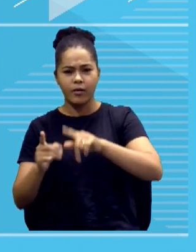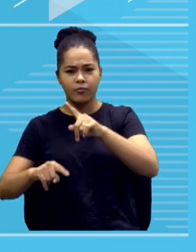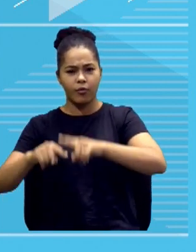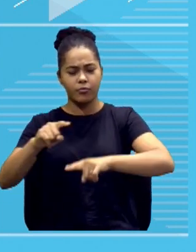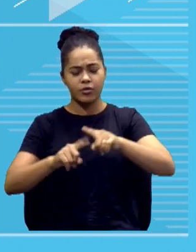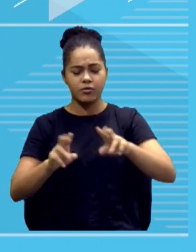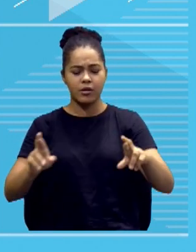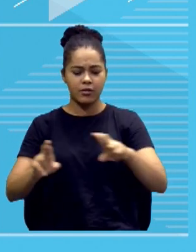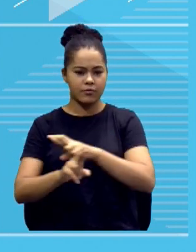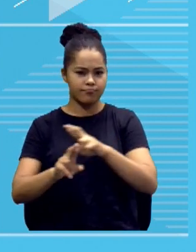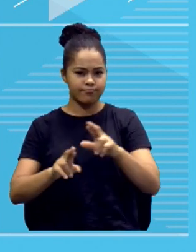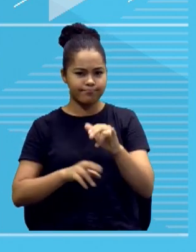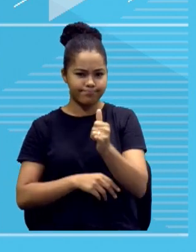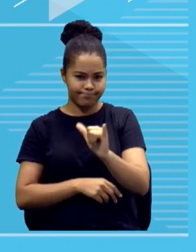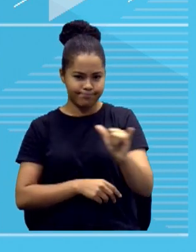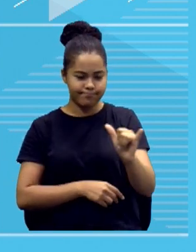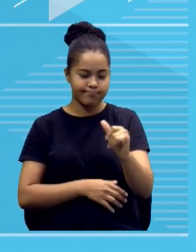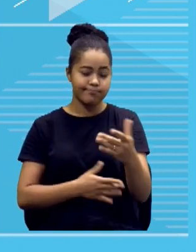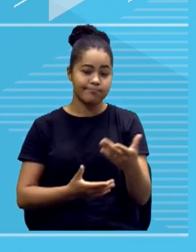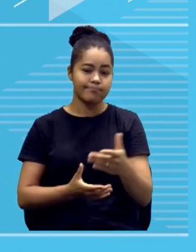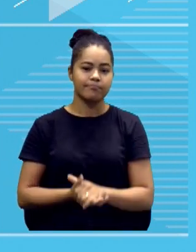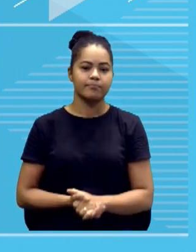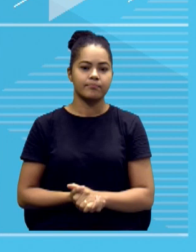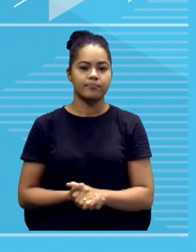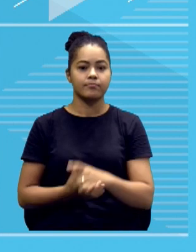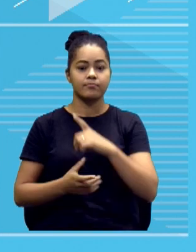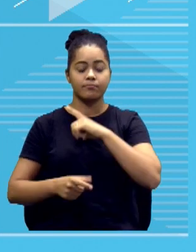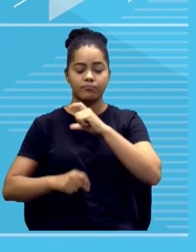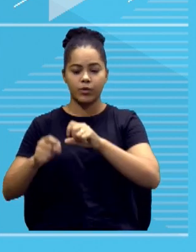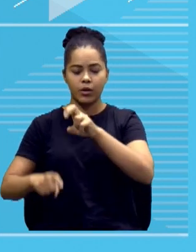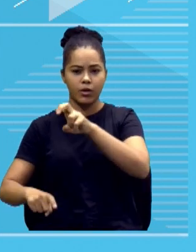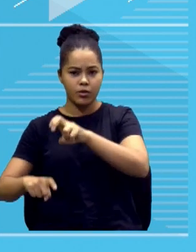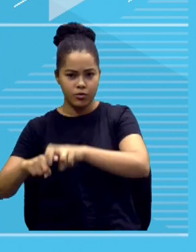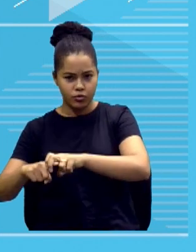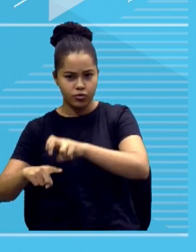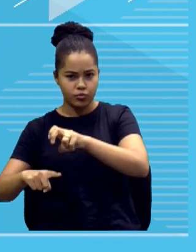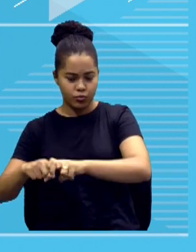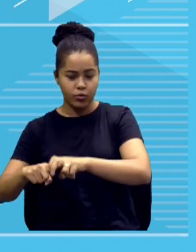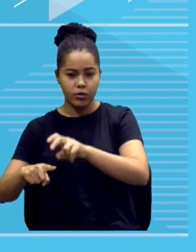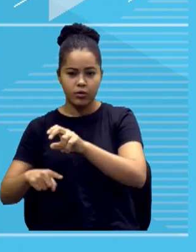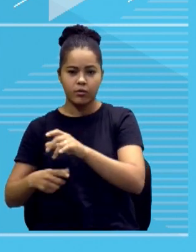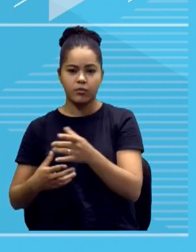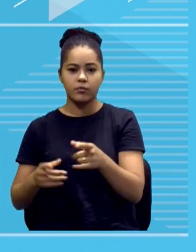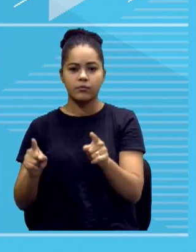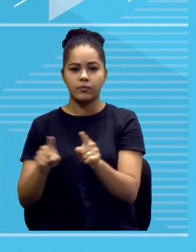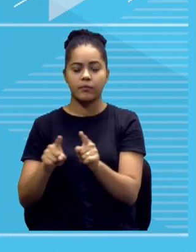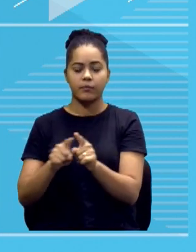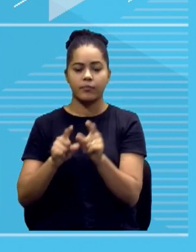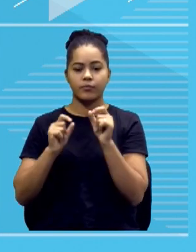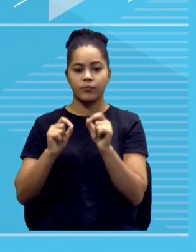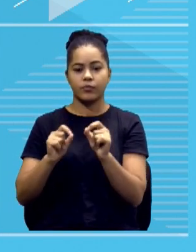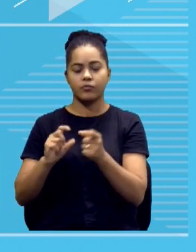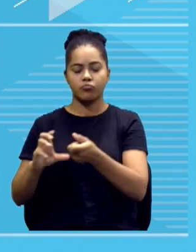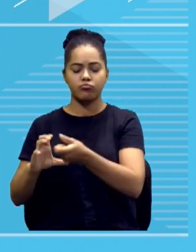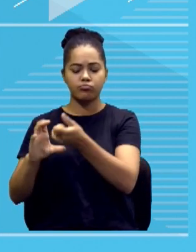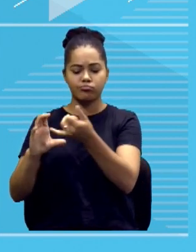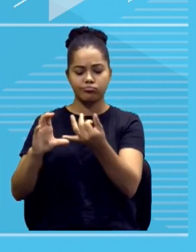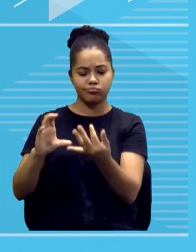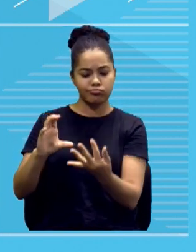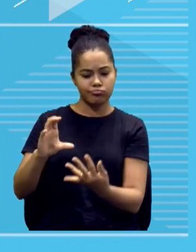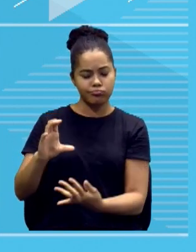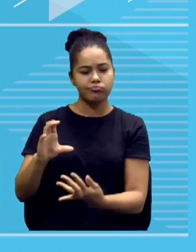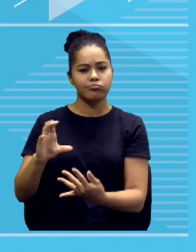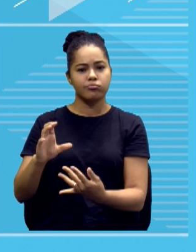circuito elétrico, tá bom? A gente já falou sobre resistores, sobre todas as características, né,